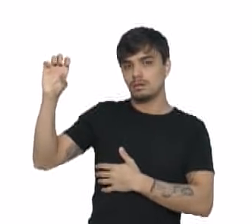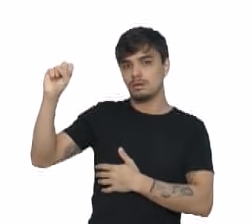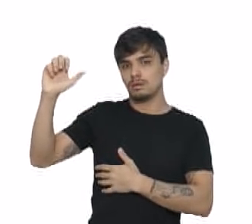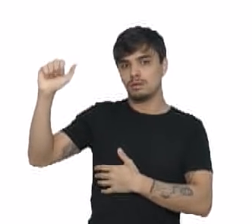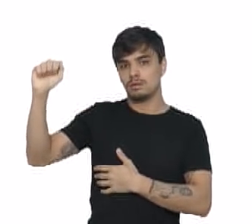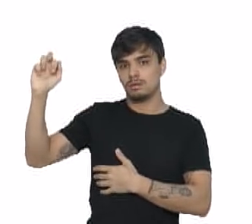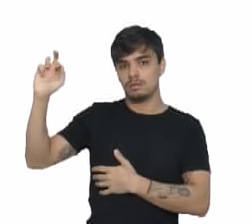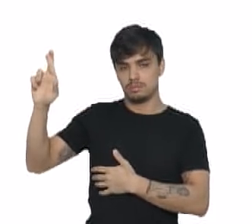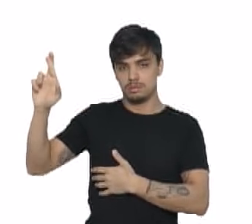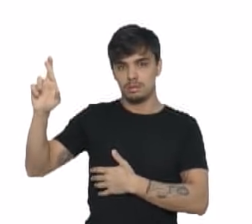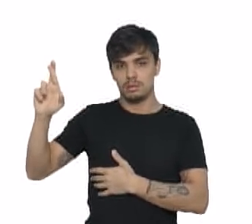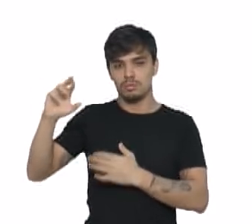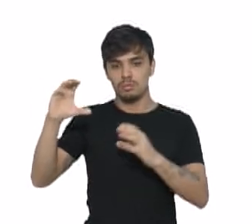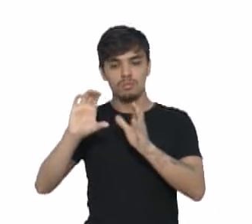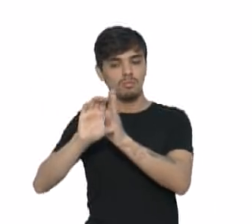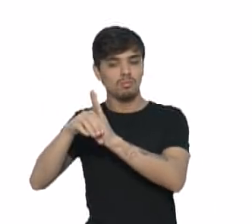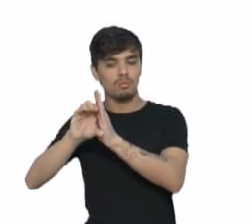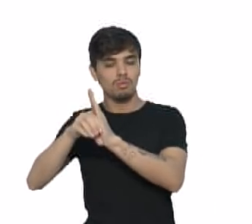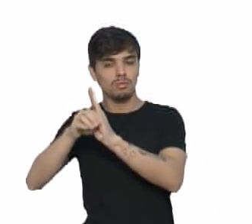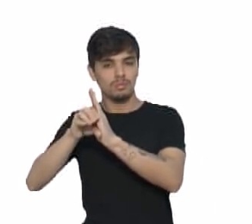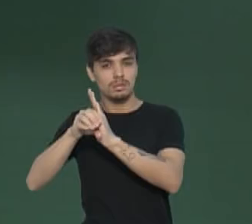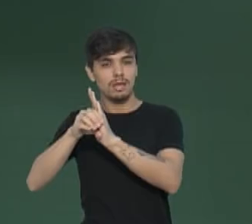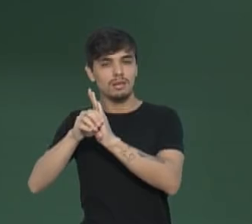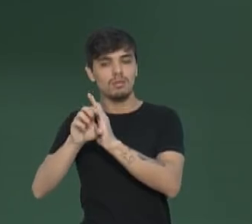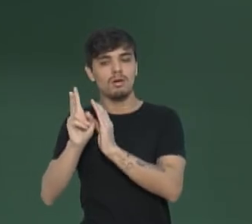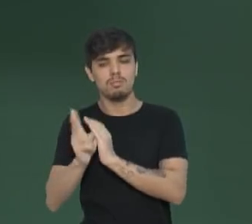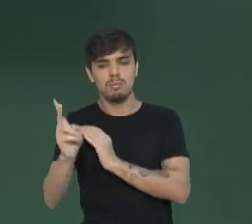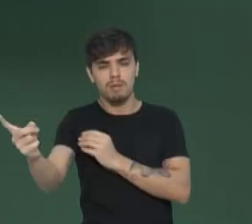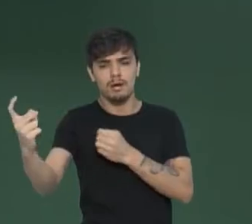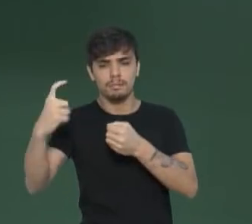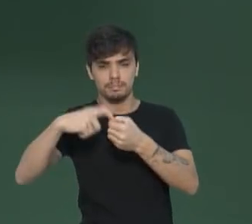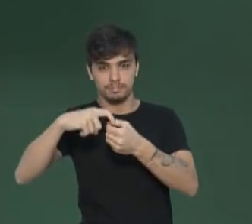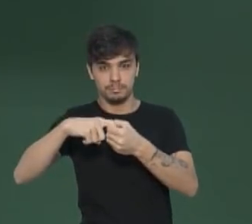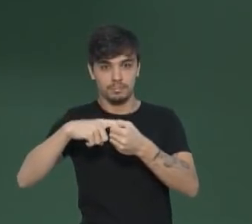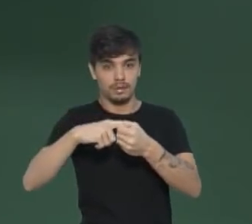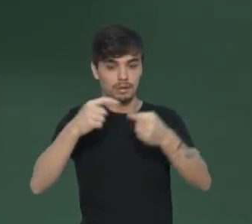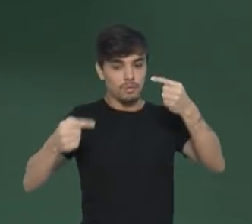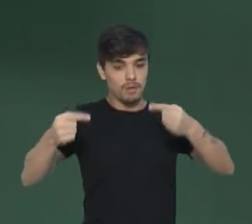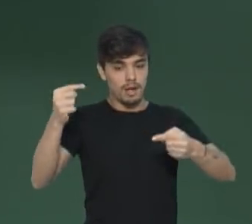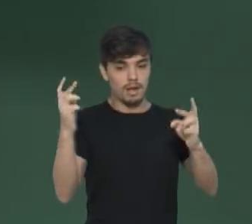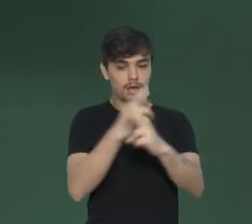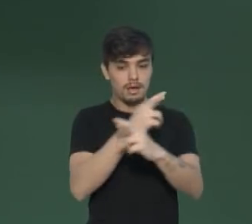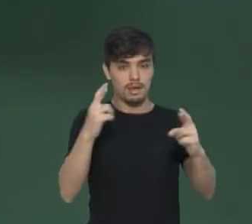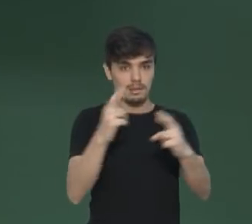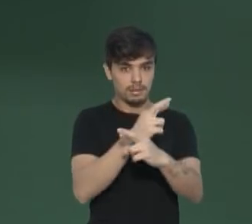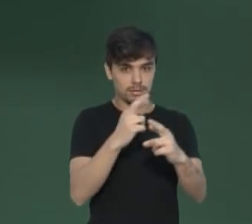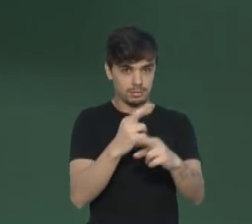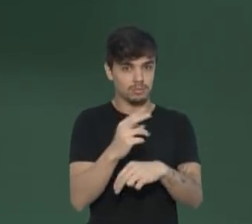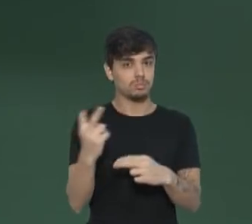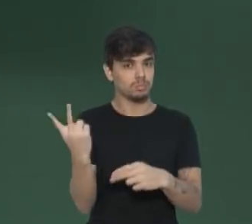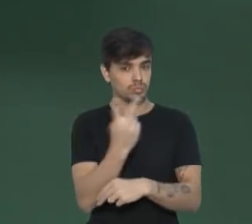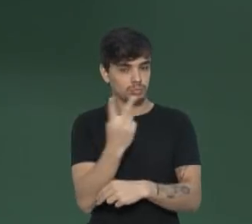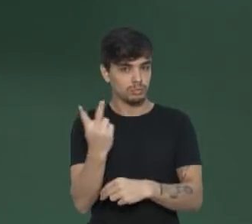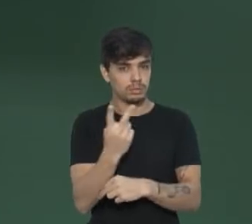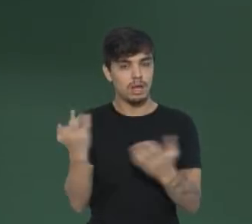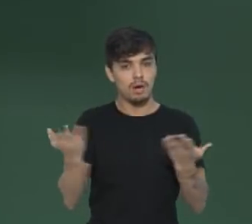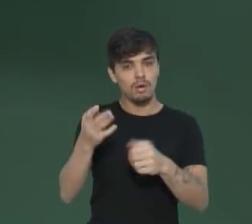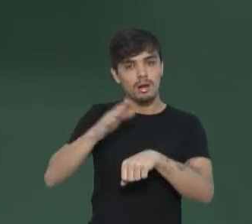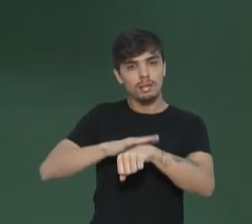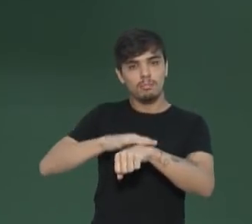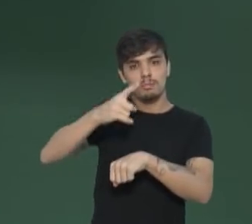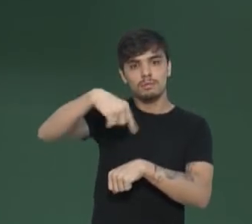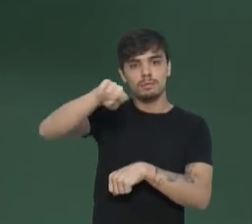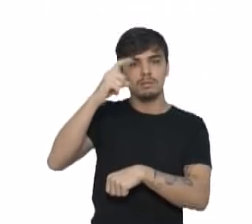eterno retorno que nós analisamos do Nietzsche. Né? A relação entre a frase do Oscar Wilde e o eterno retorno. Dá um tempo para vocês pensarem aí e depois